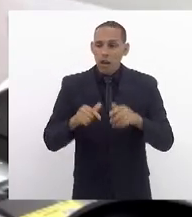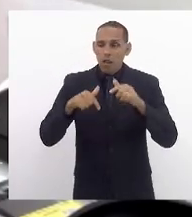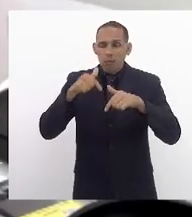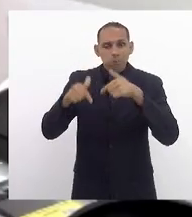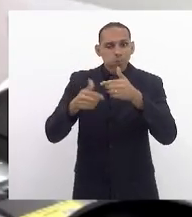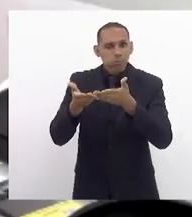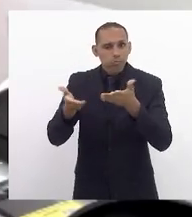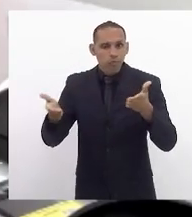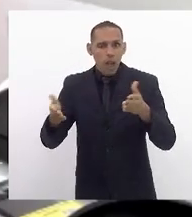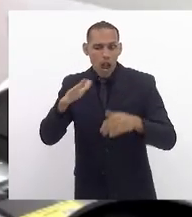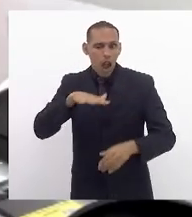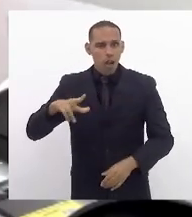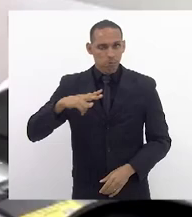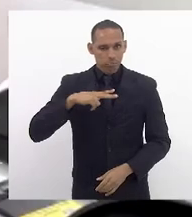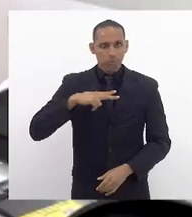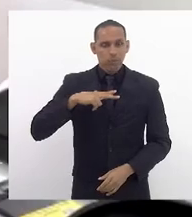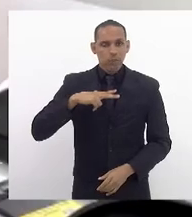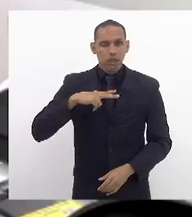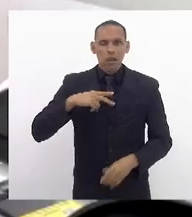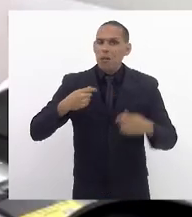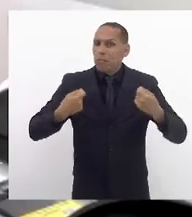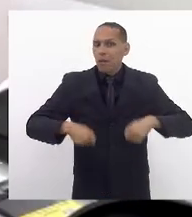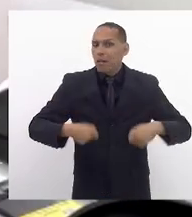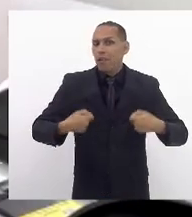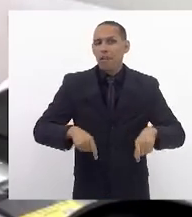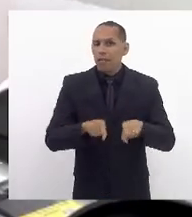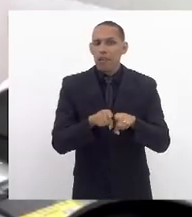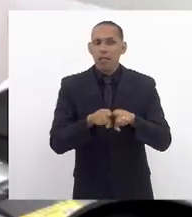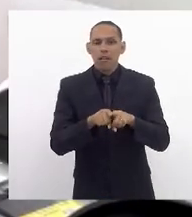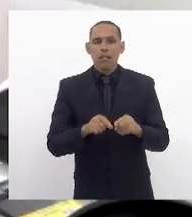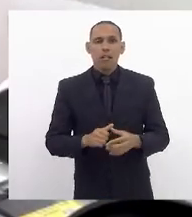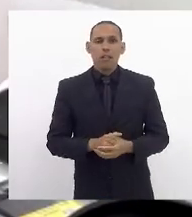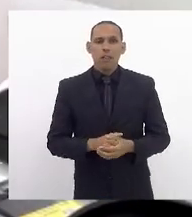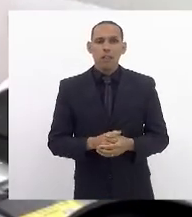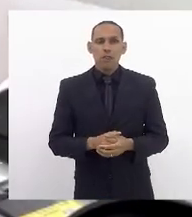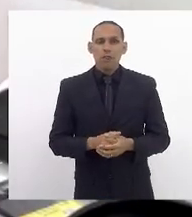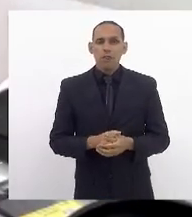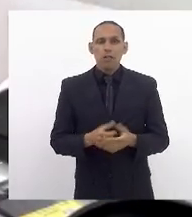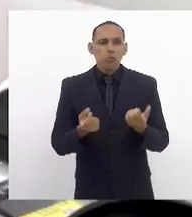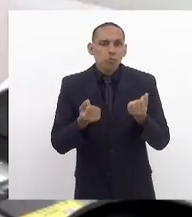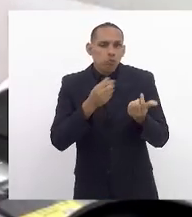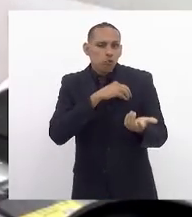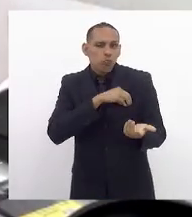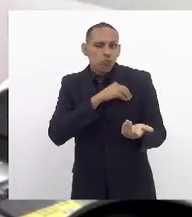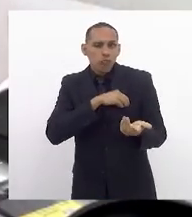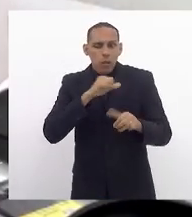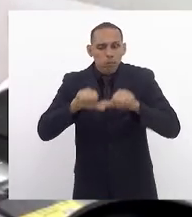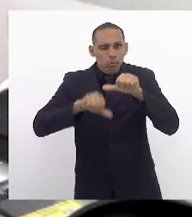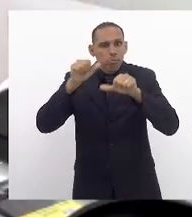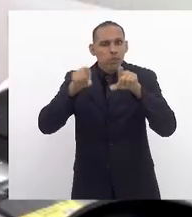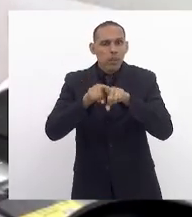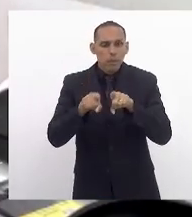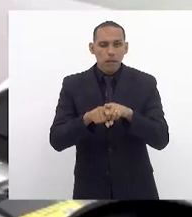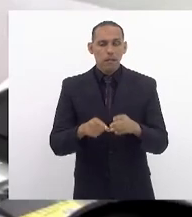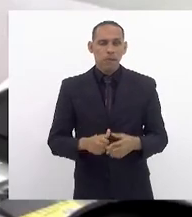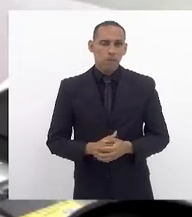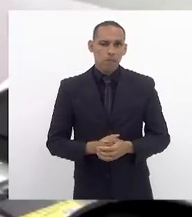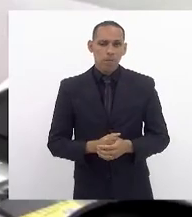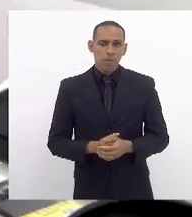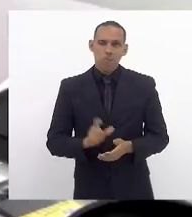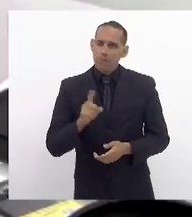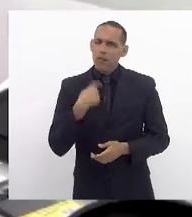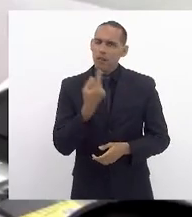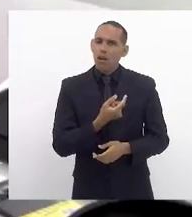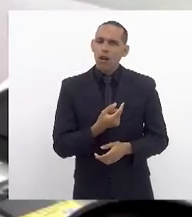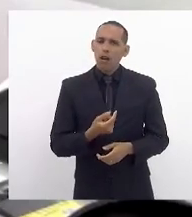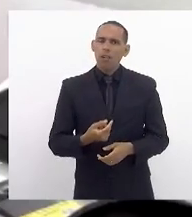área privada, né, que precisam aí ter os seus salários reajustados. Então, nós fazemos aqui